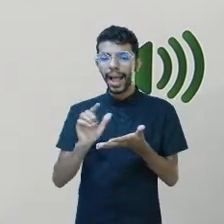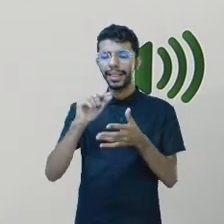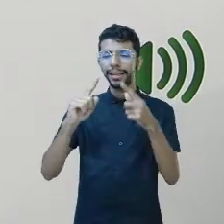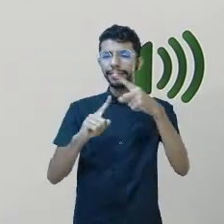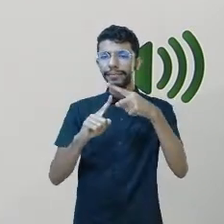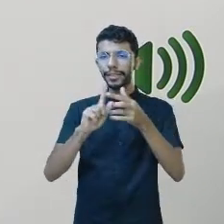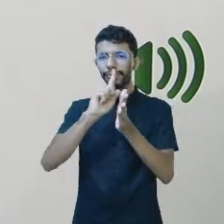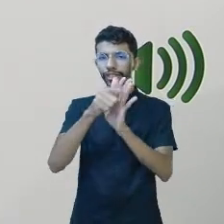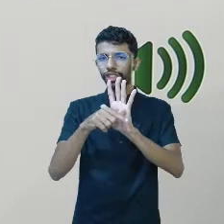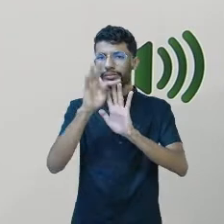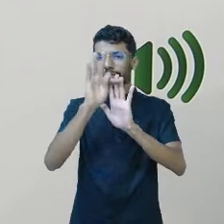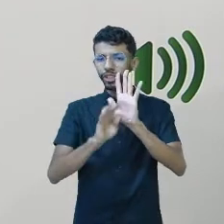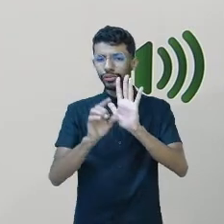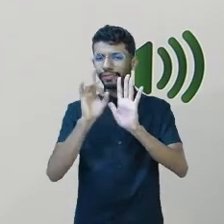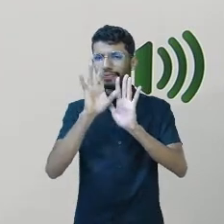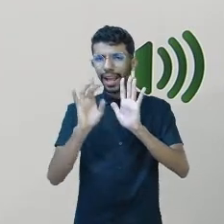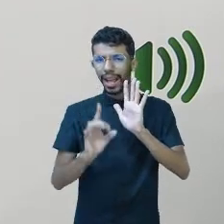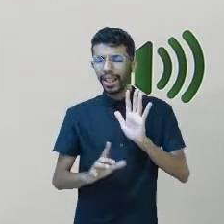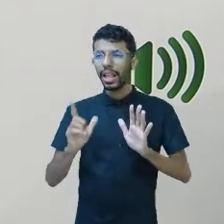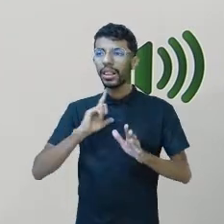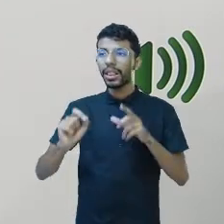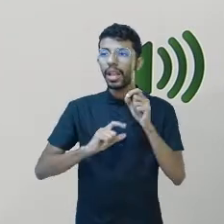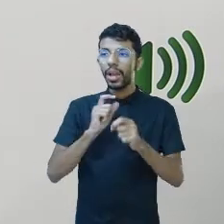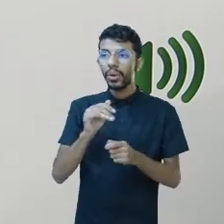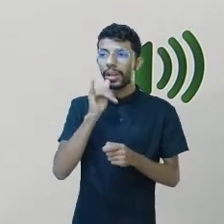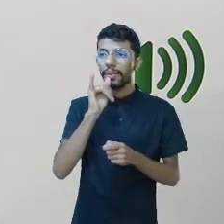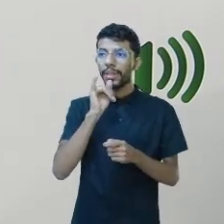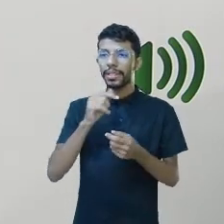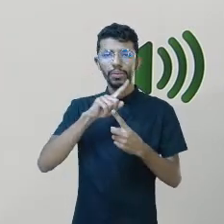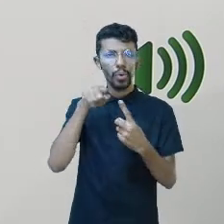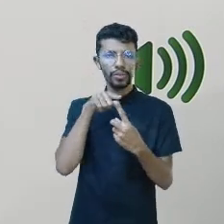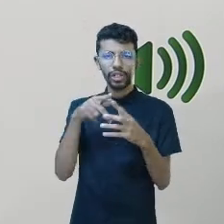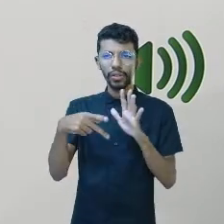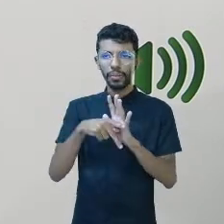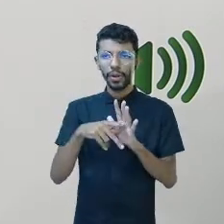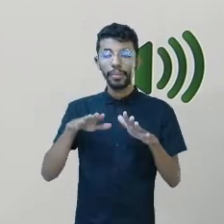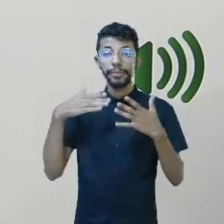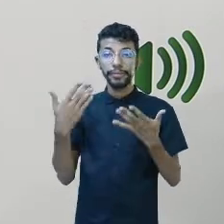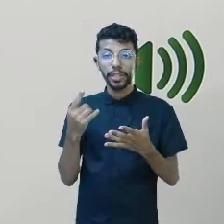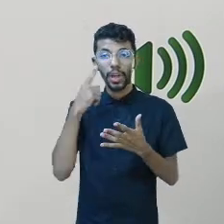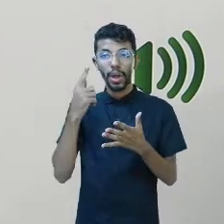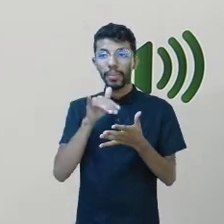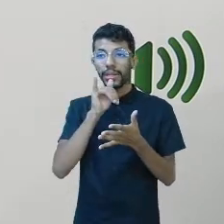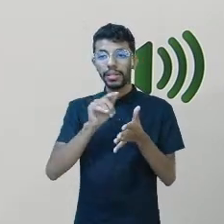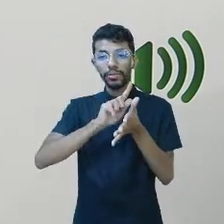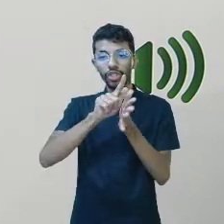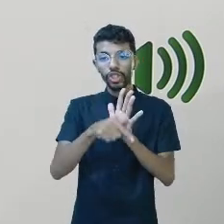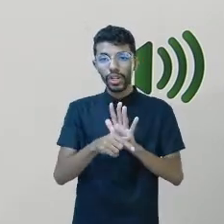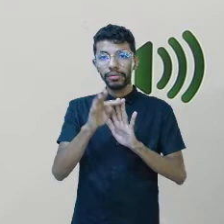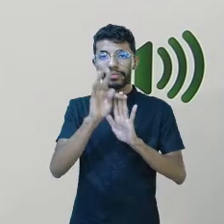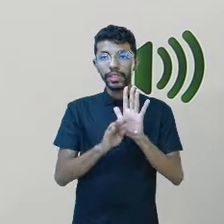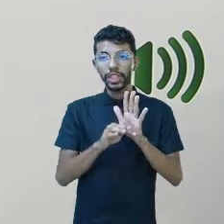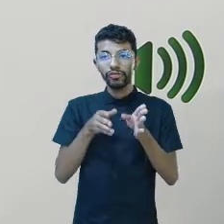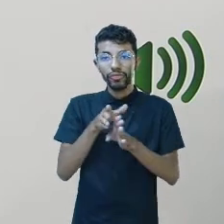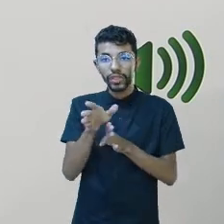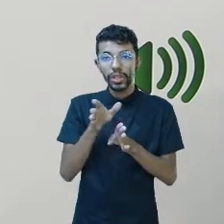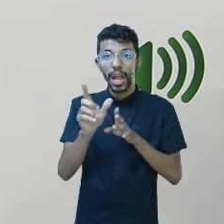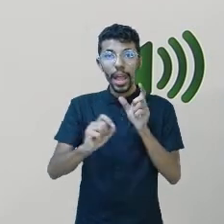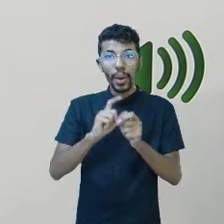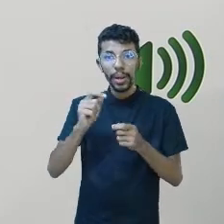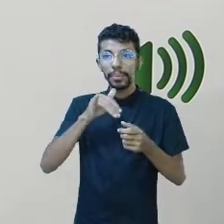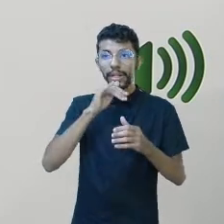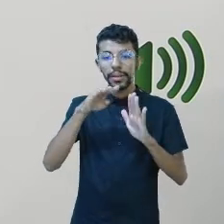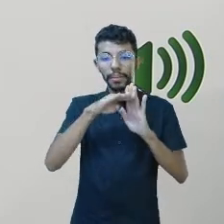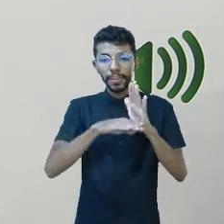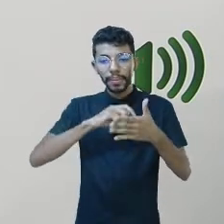função. Por exemplo, um texto instrucional, que é uma receita, uma regra de jogo, uma bula de